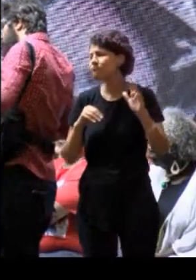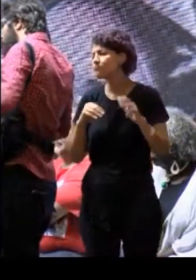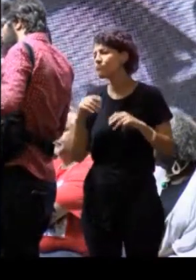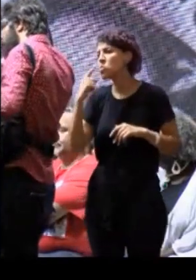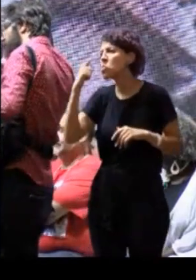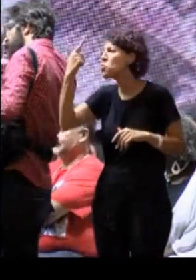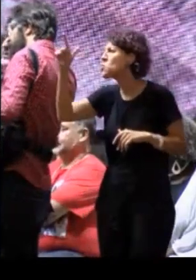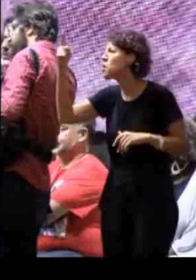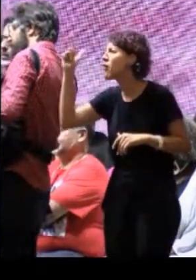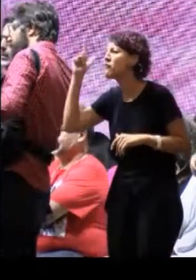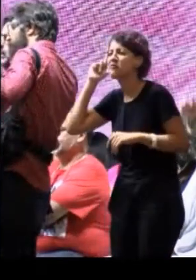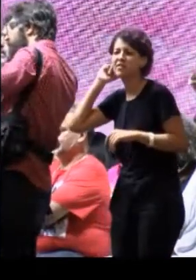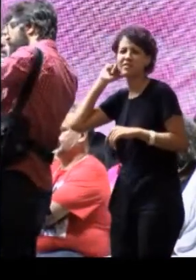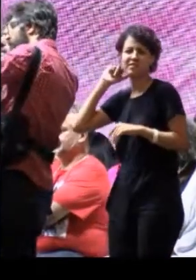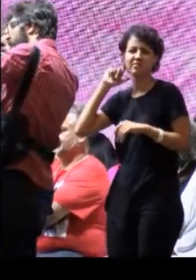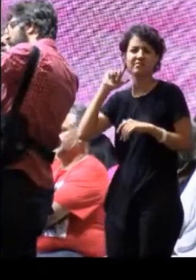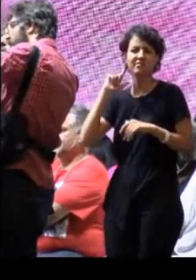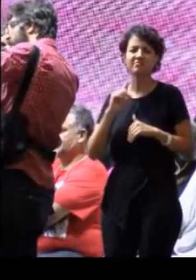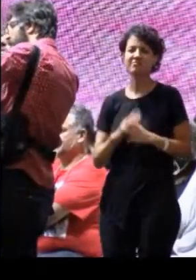Eu